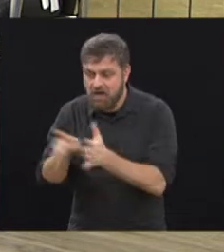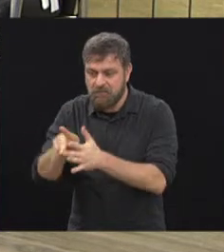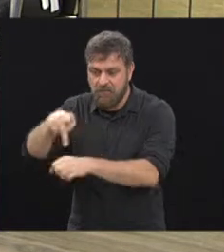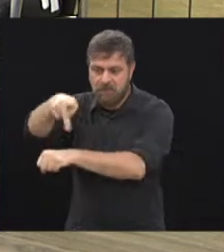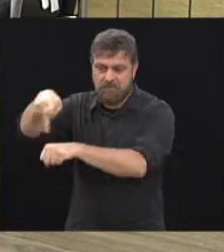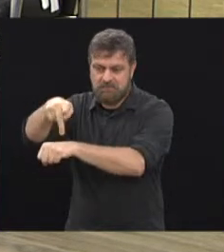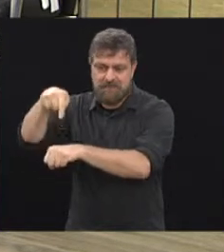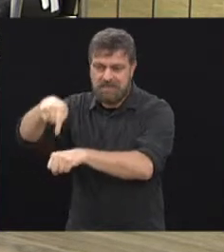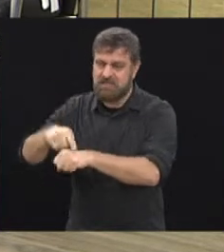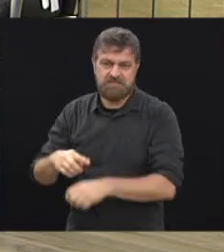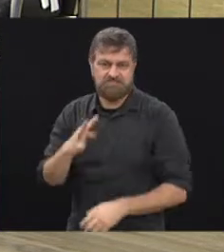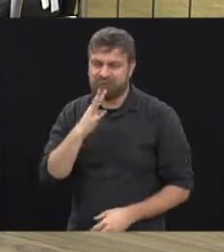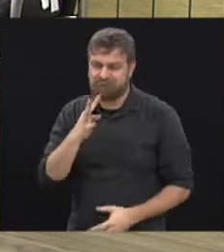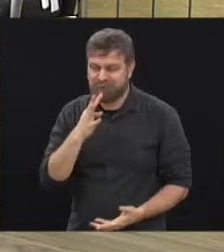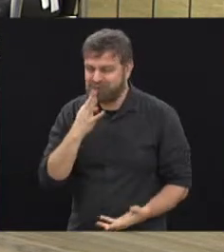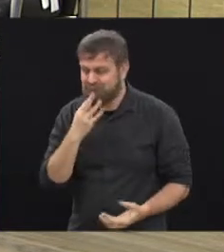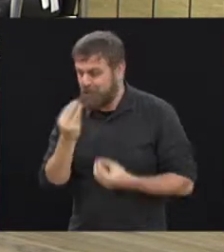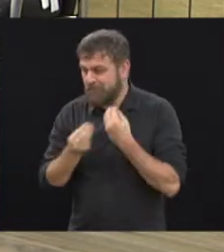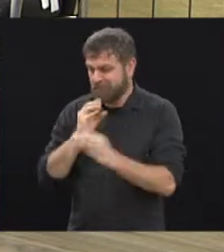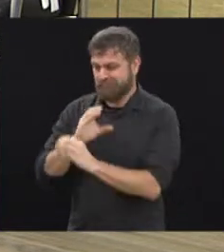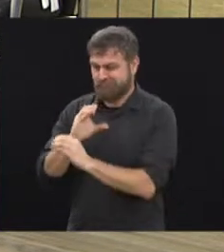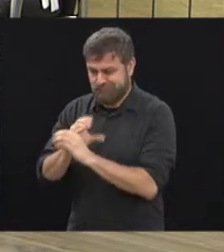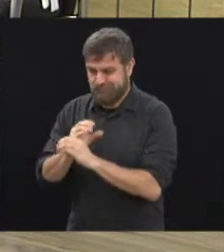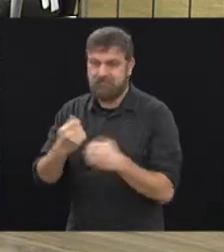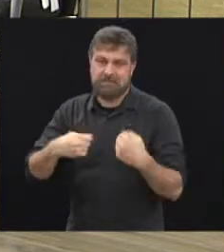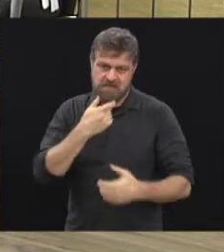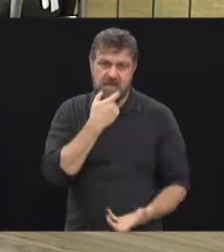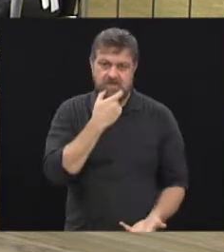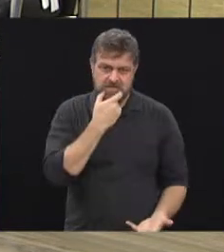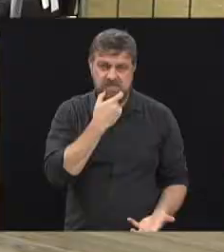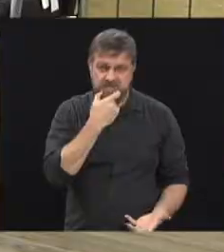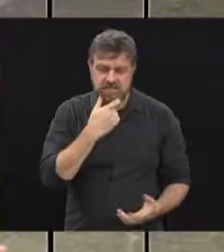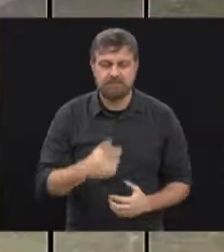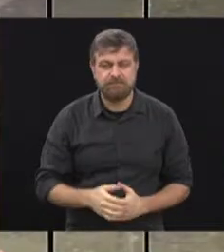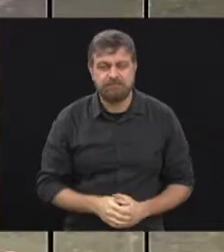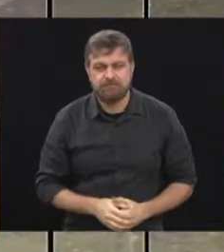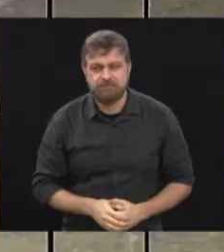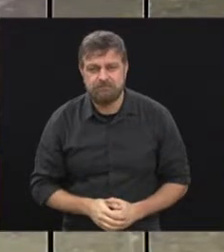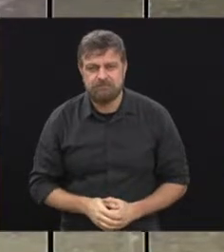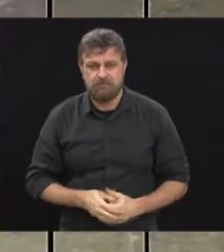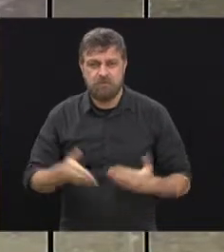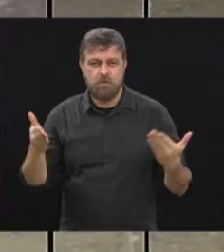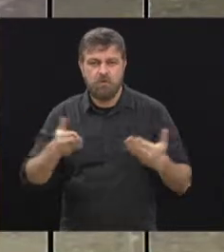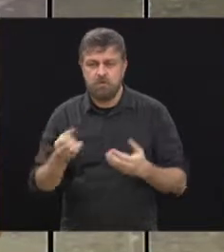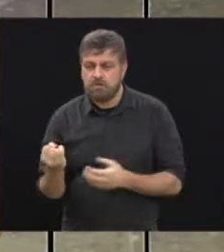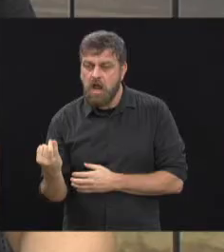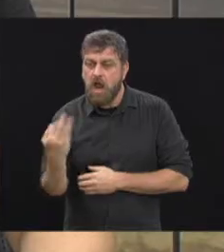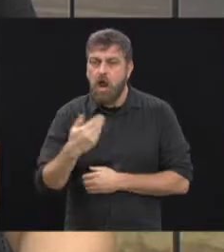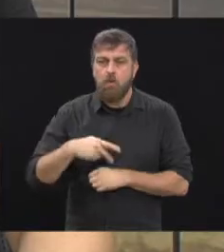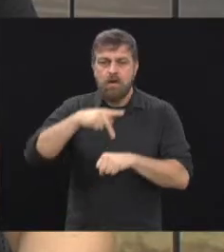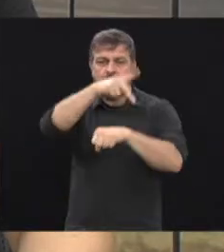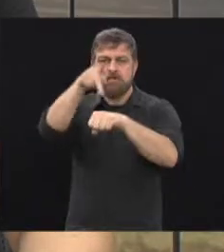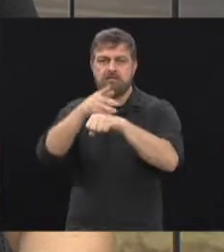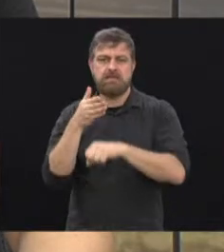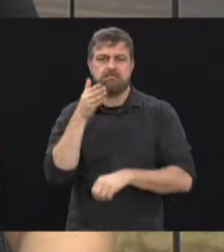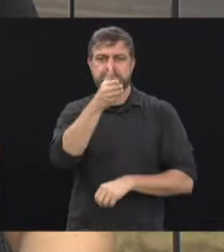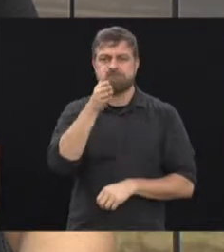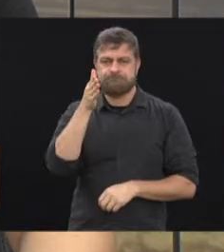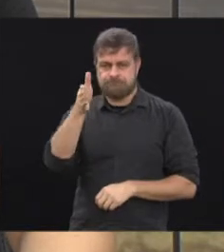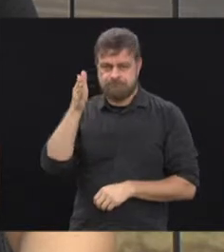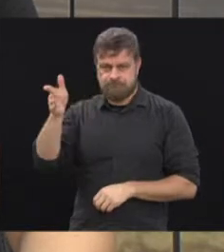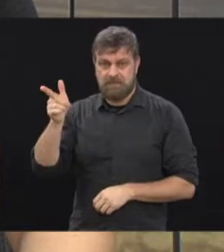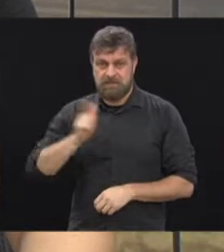fala o dialeto, né, que nas comunidades é o que eles falam. Certo. Então, e vocês hoje têm quantos destinos? A gente tem